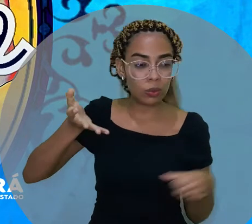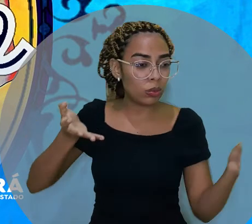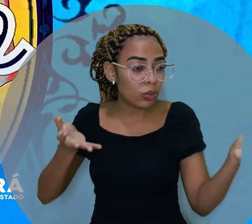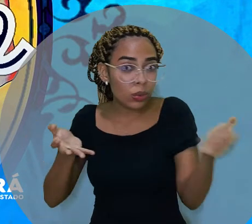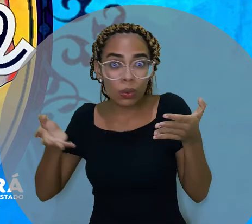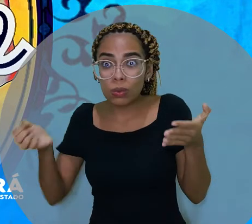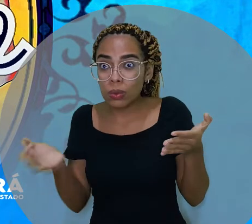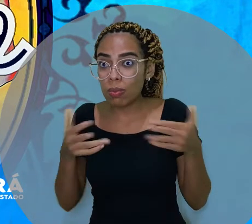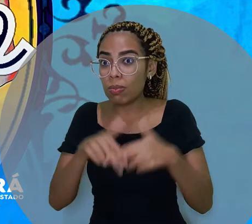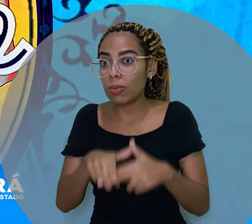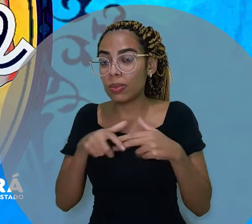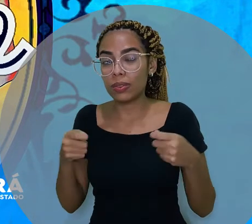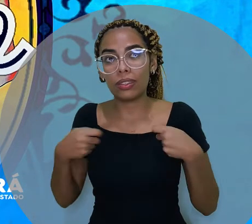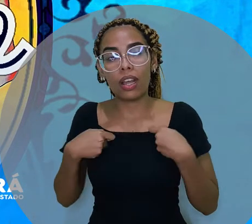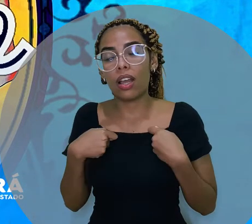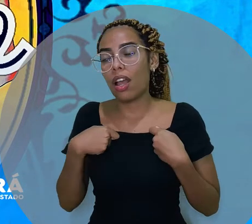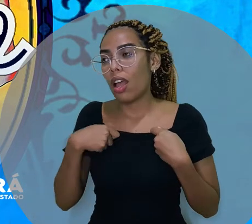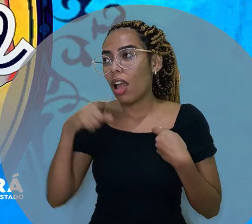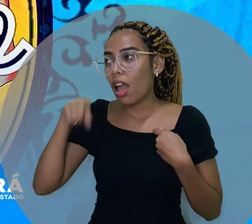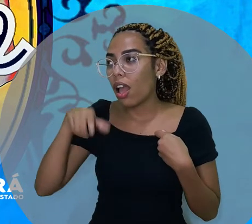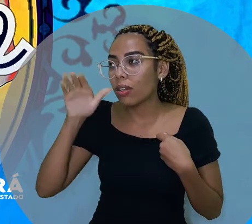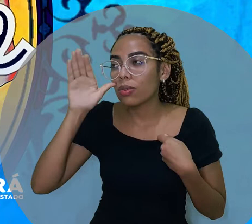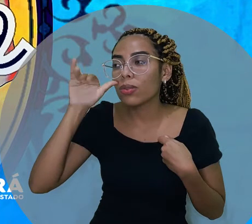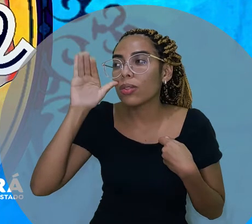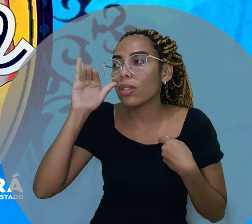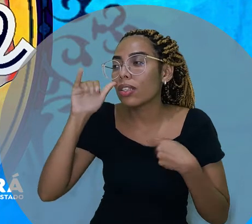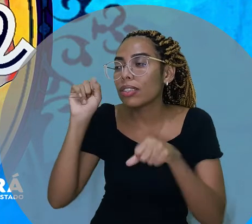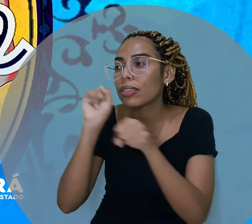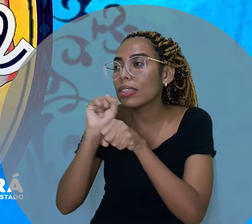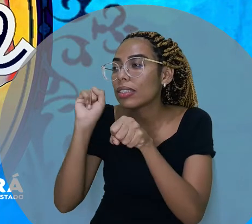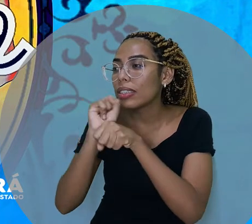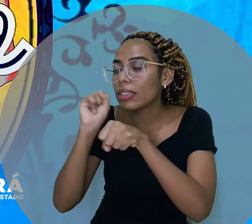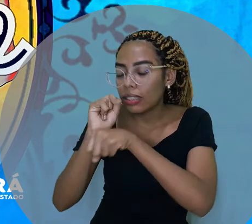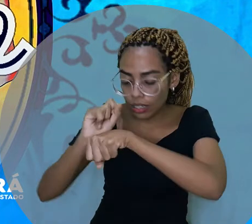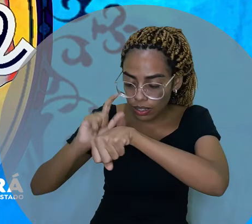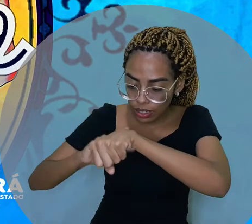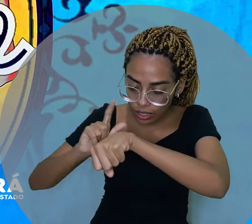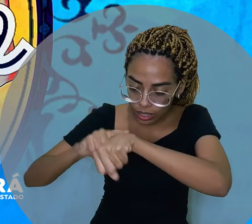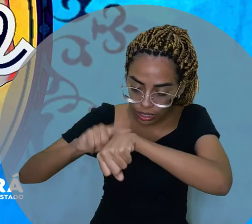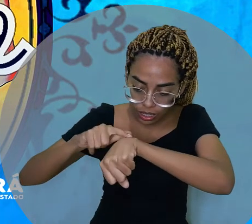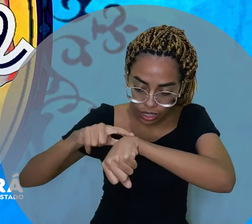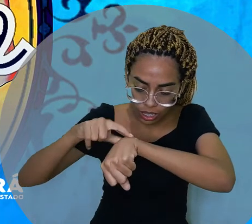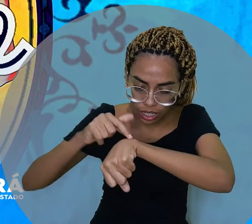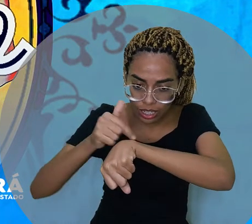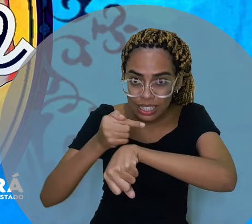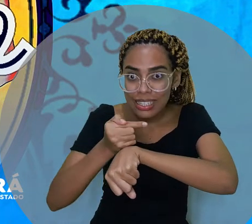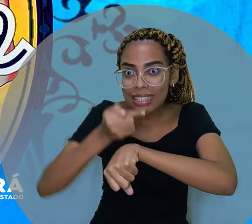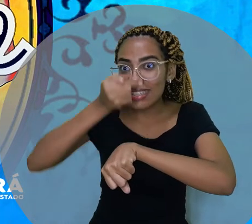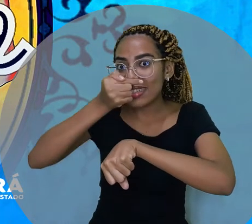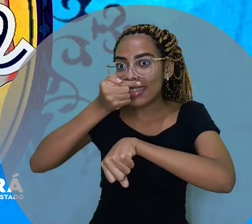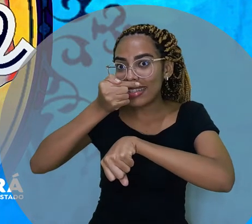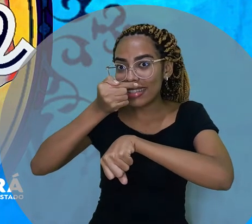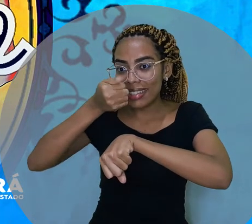Essa noite multiplicou-se e, num repente, viram-se religiosos em esperar